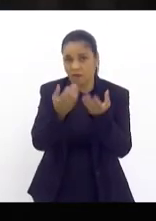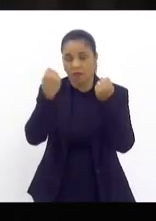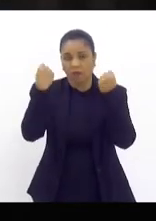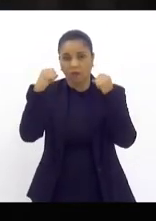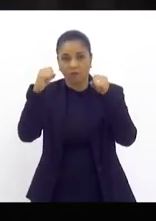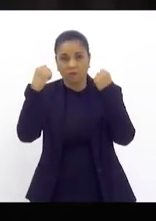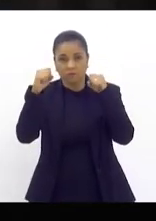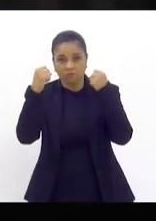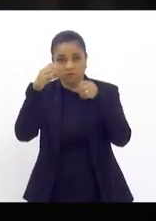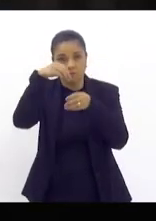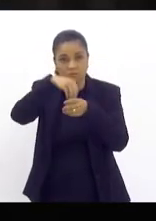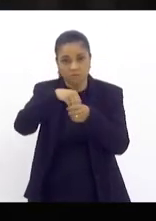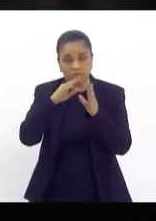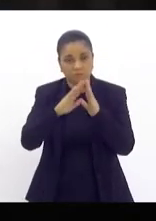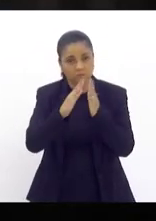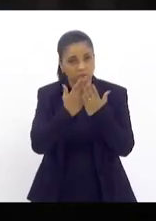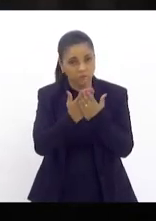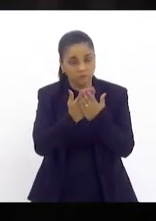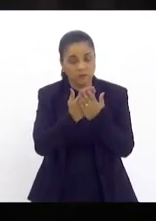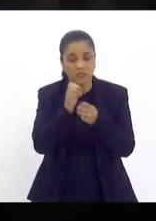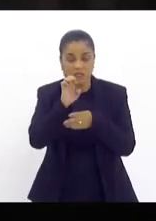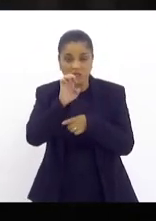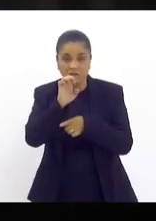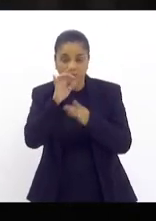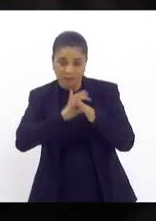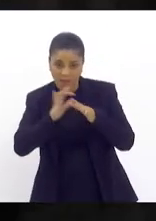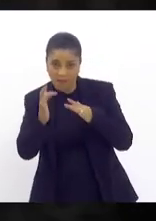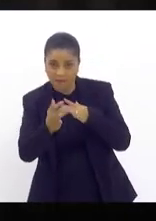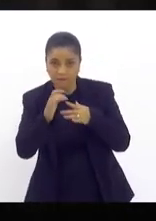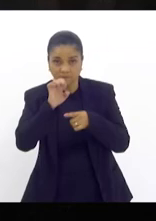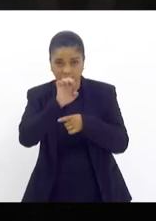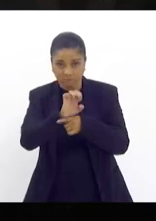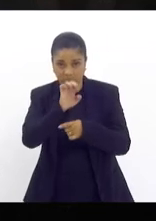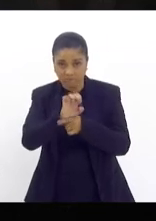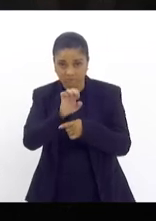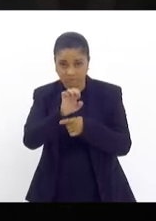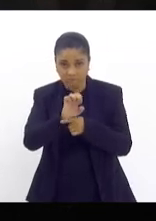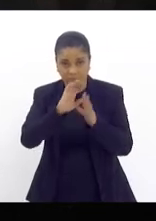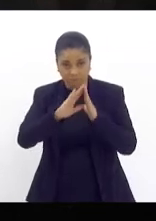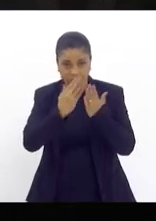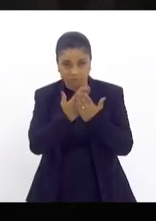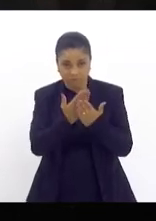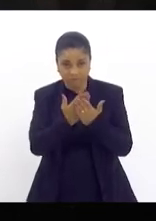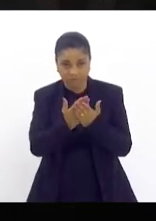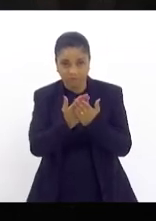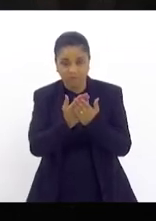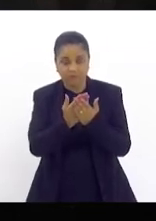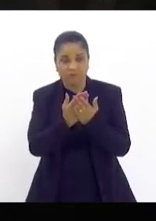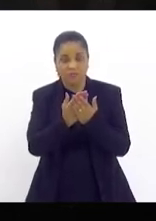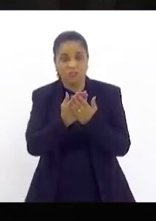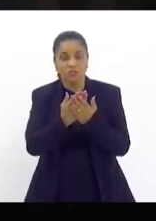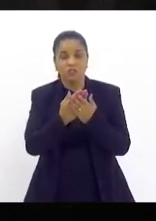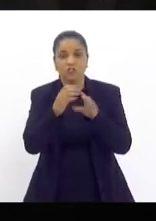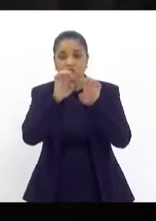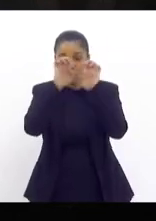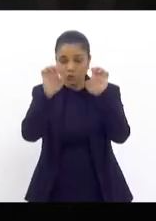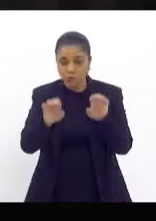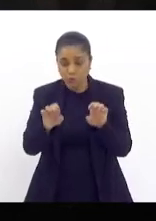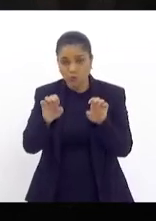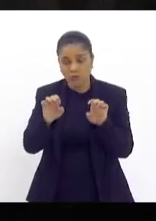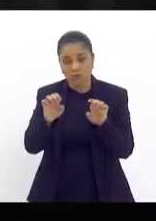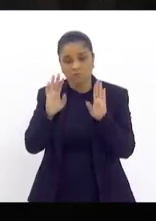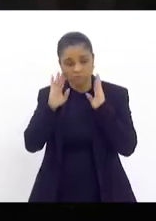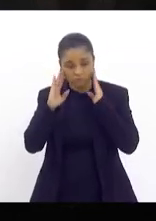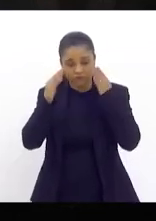nas escolas. E na rede estadual de educação, vejam bem, a infraestrutura voltada à educação física está